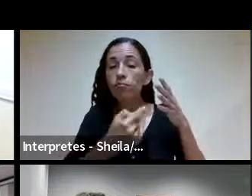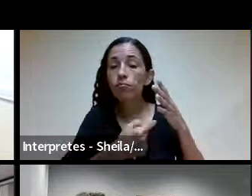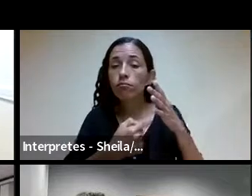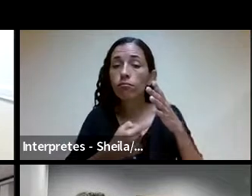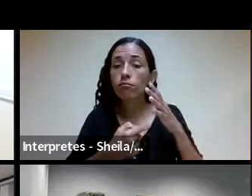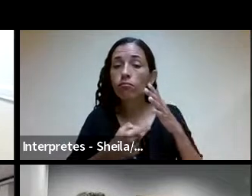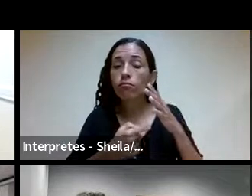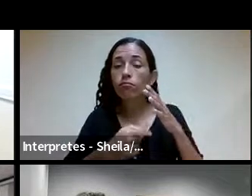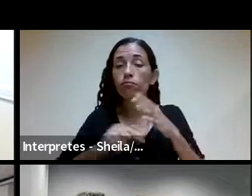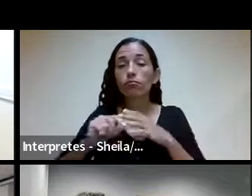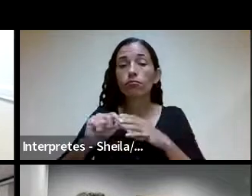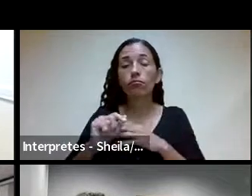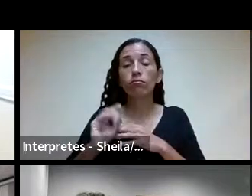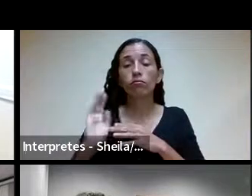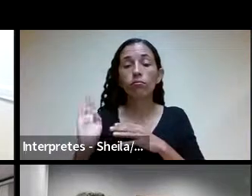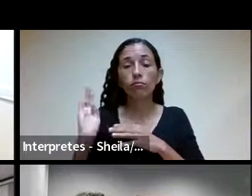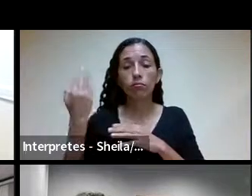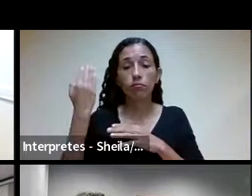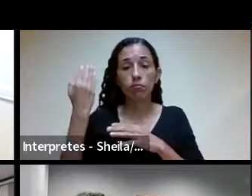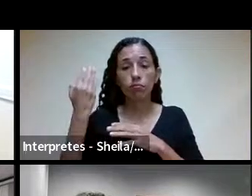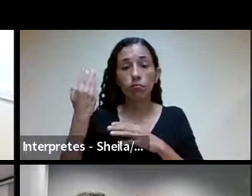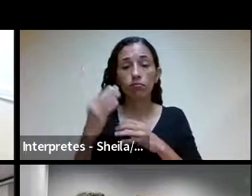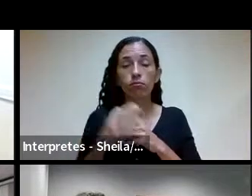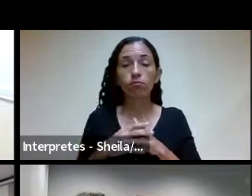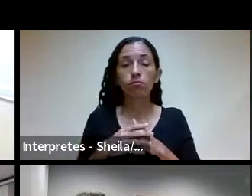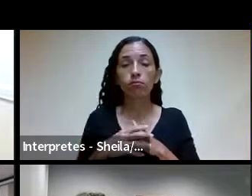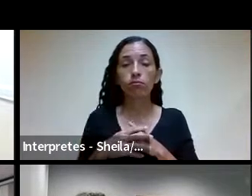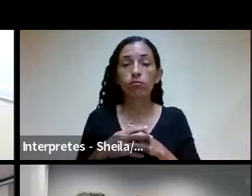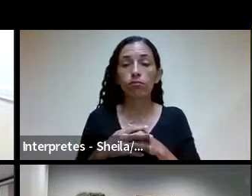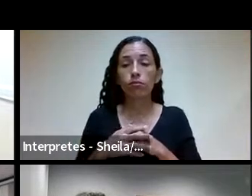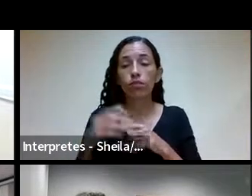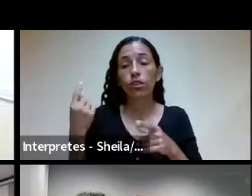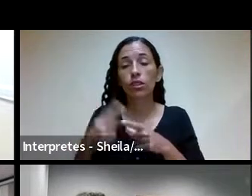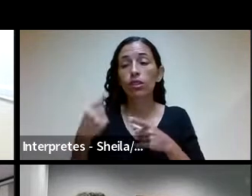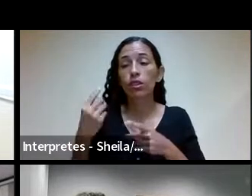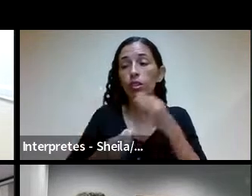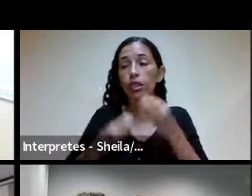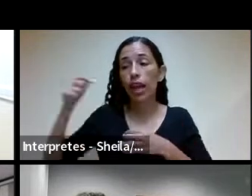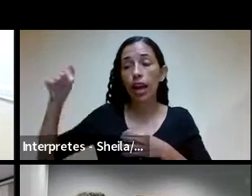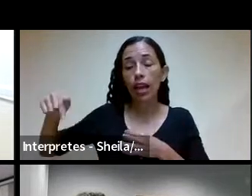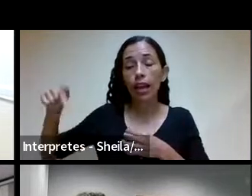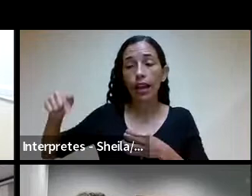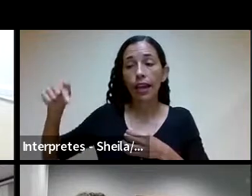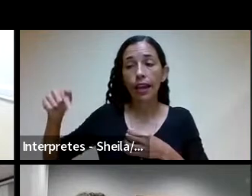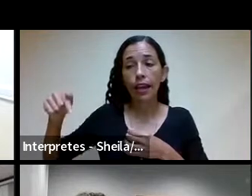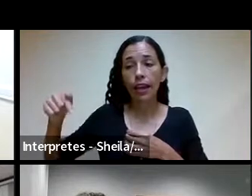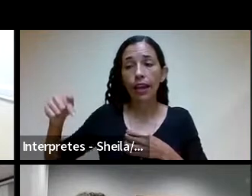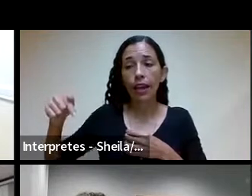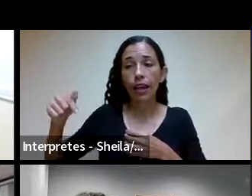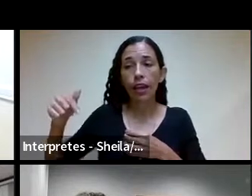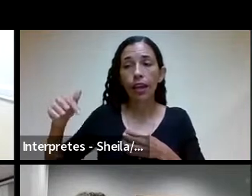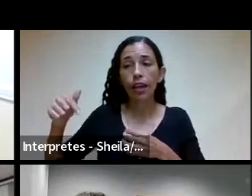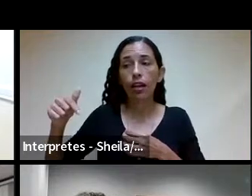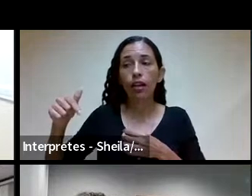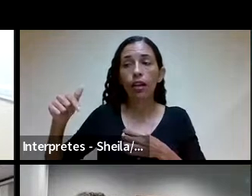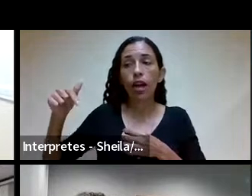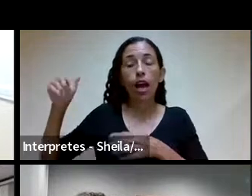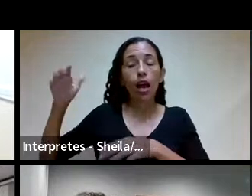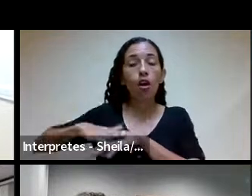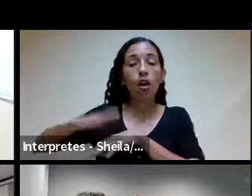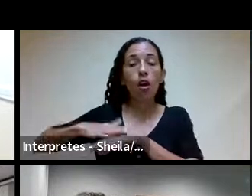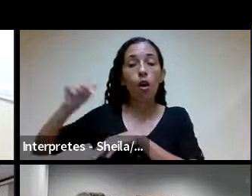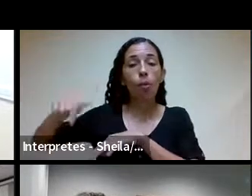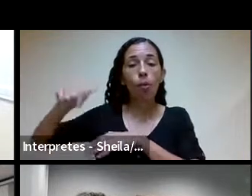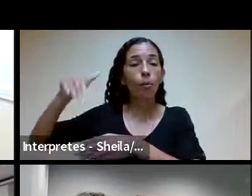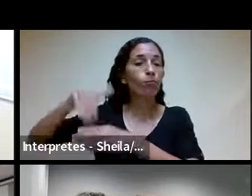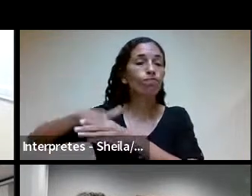votado em si mesma e de eventualmente ter apoiado outro candidato, no caso concreto, não são suficientes a denotar a simulação de candidatura, sendo antes